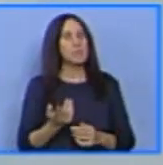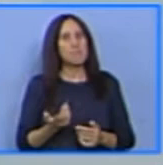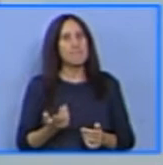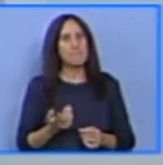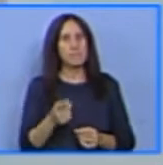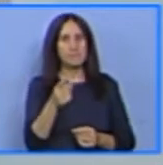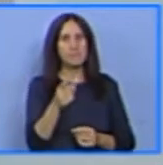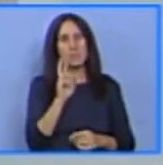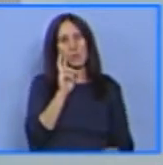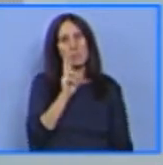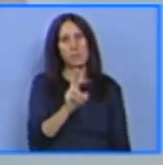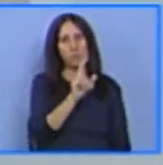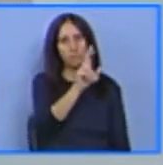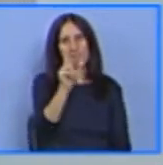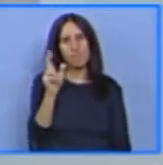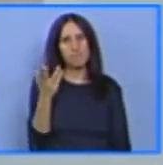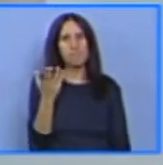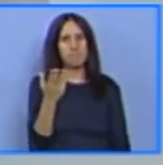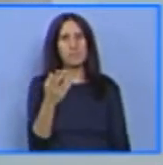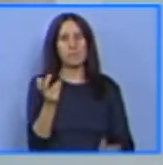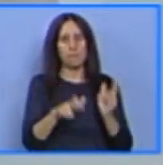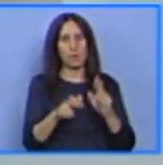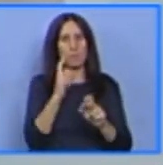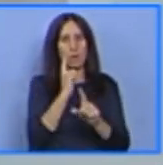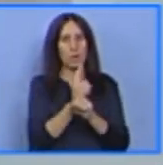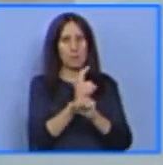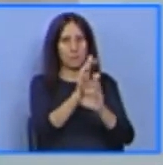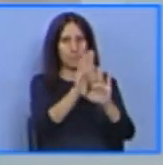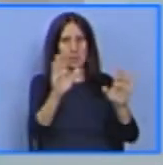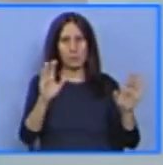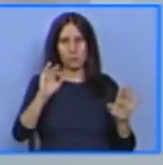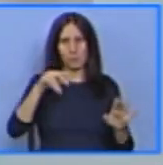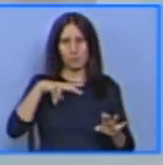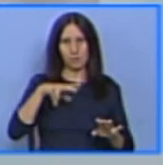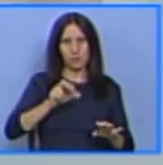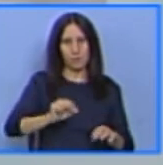Pelo que vai observando deste fenómeno que permanece no nosso país,